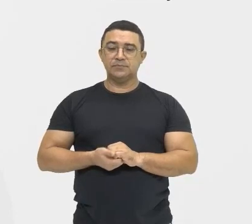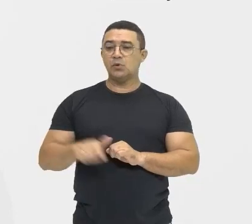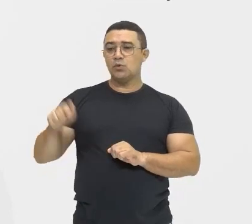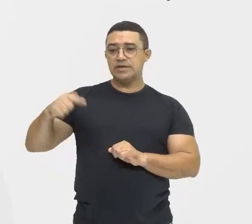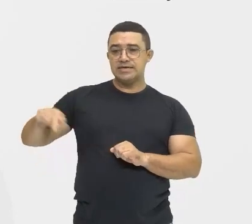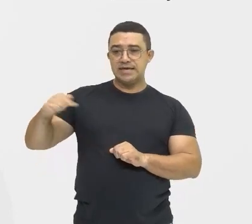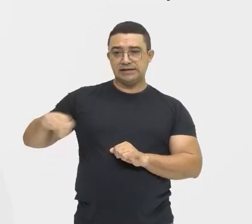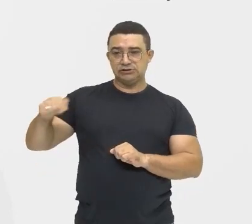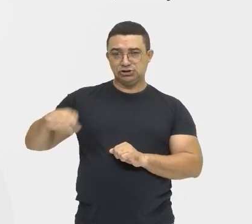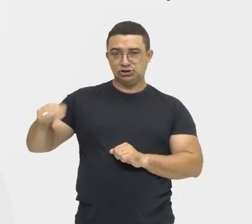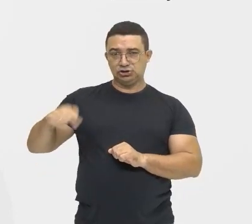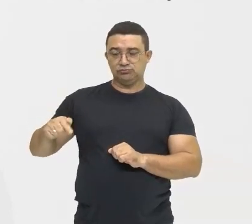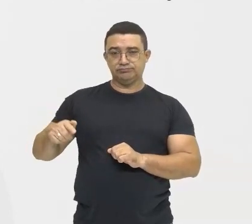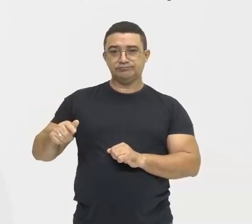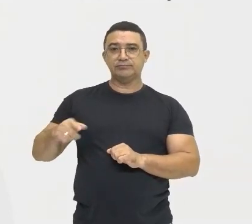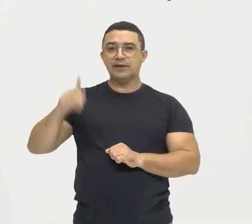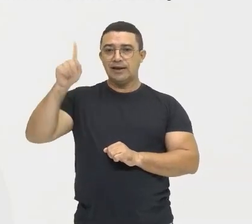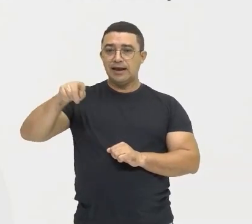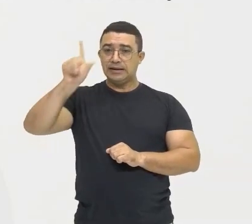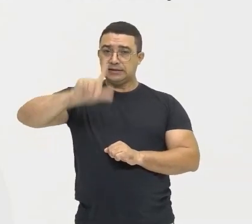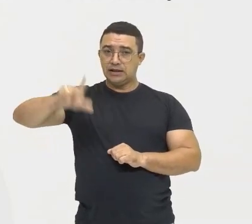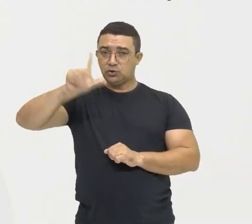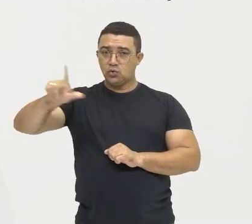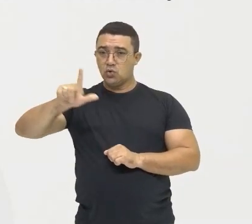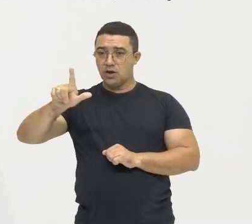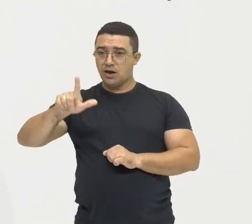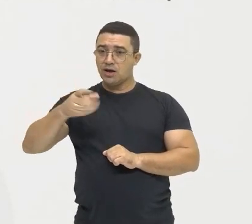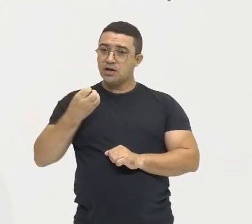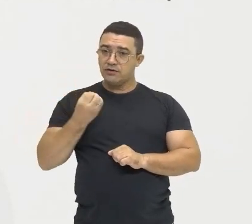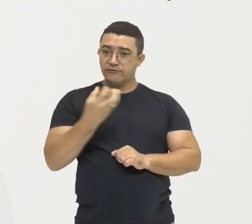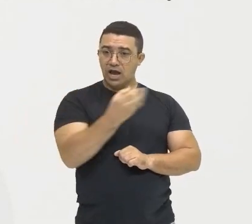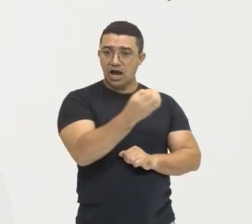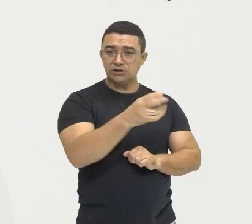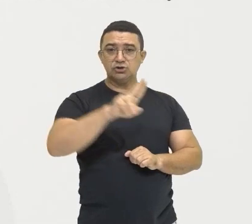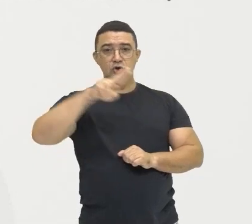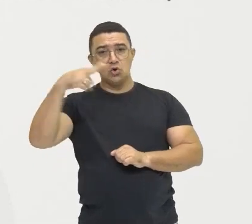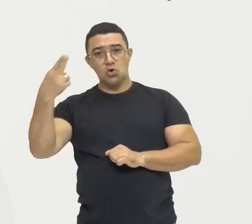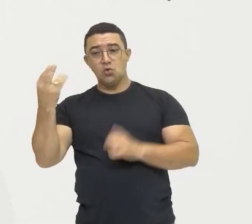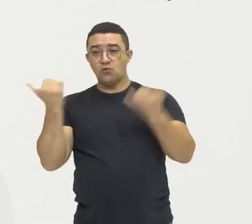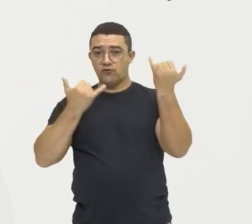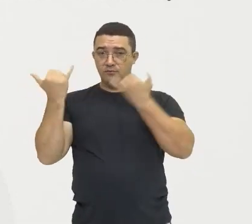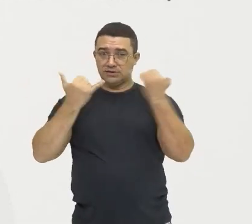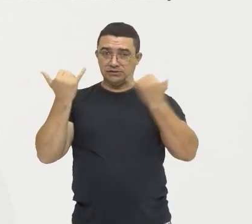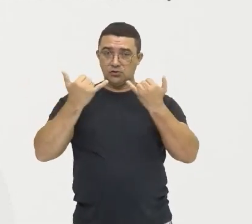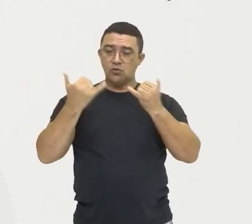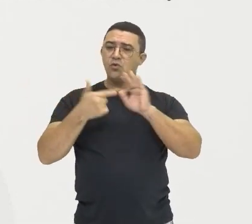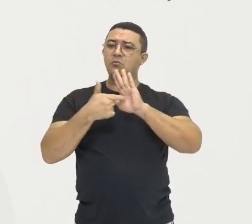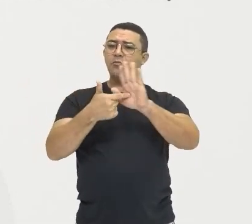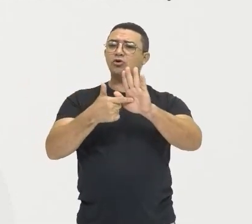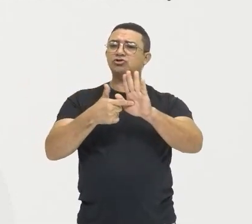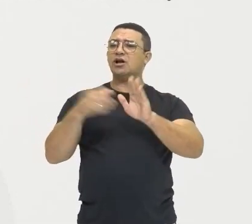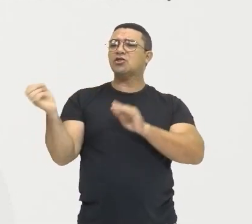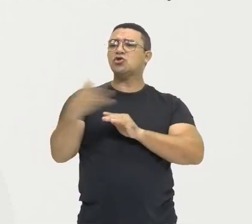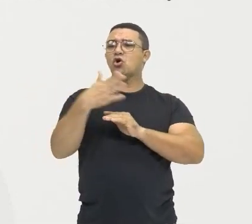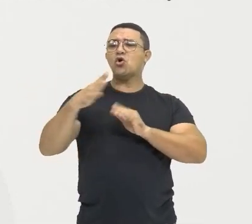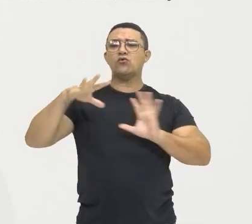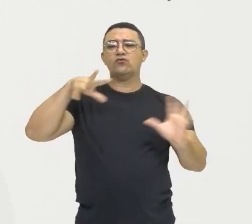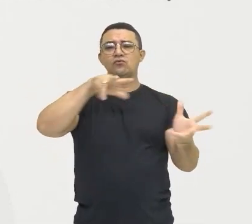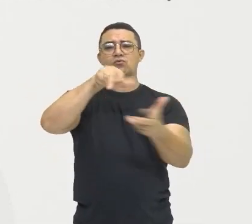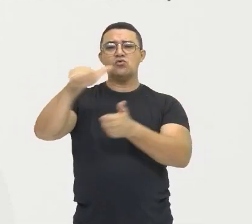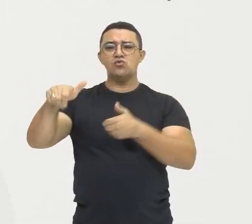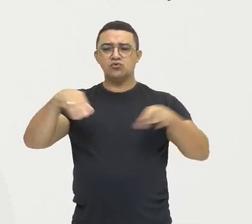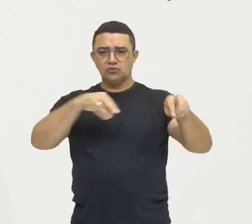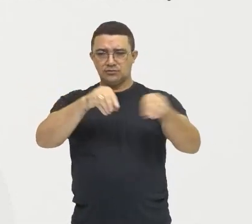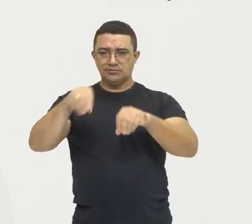o quientismo, literatura de viagem ou de informação, a revelação do novo mundo, como eles descreveram, né?